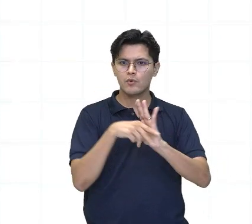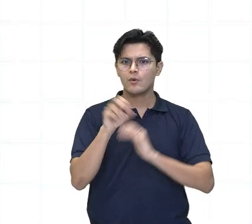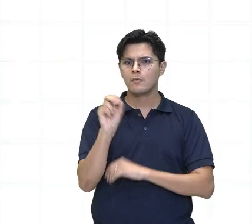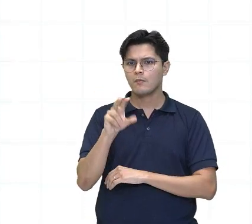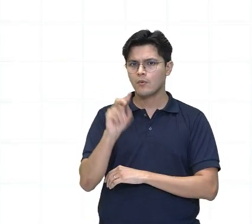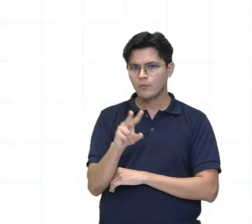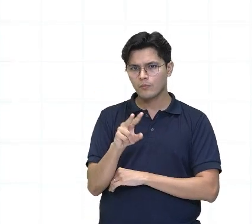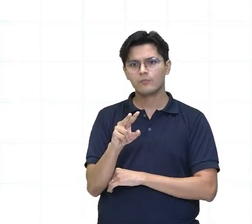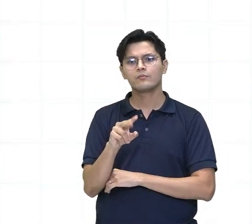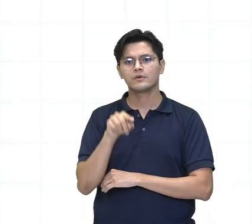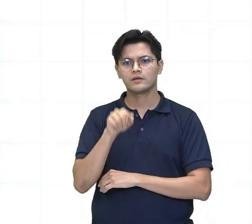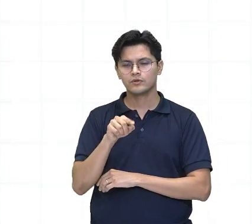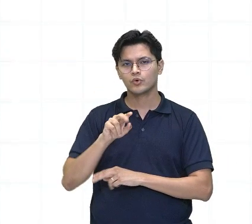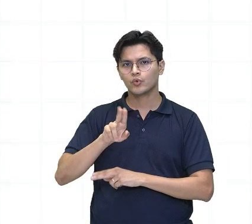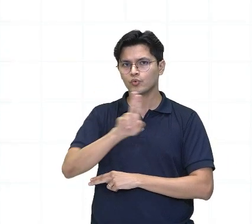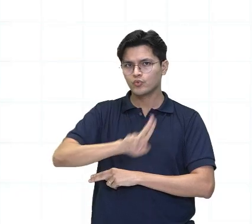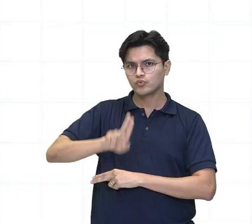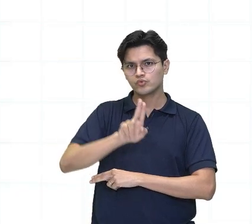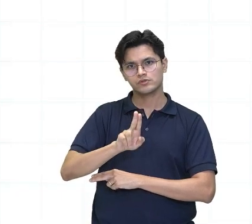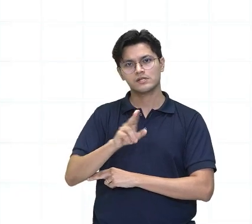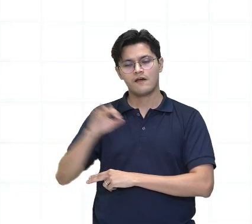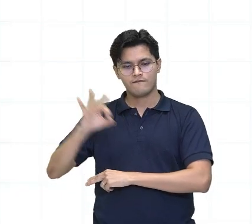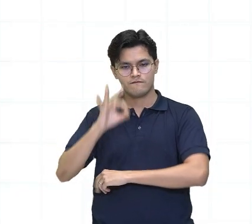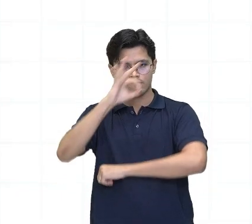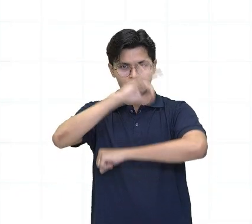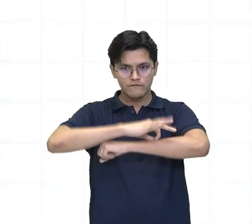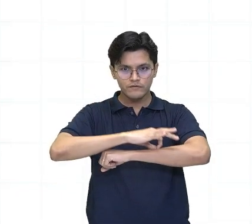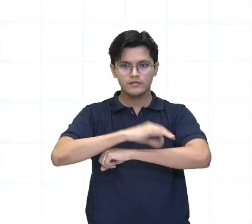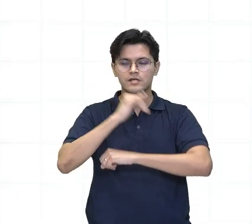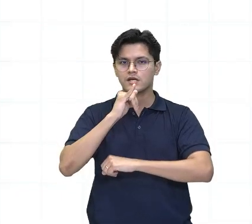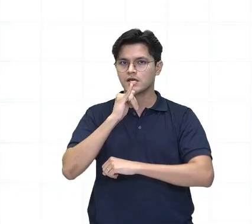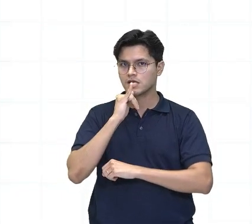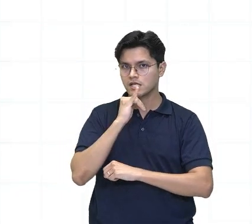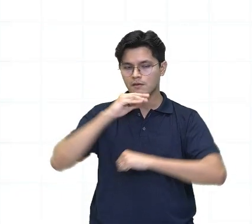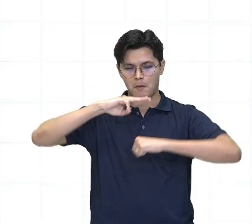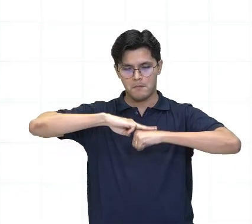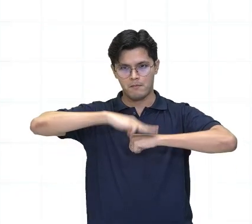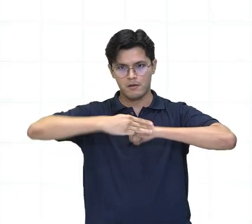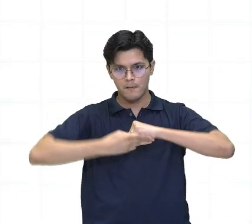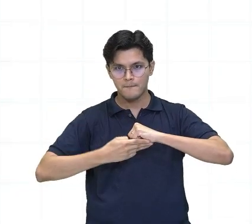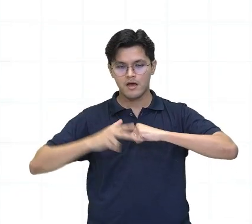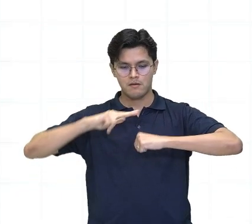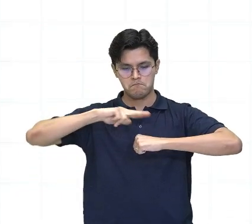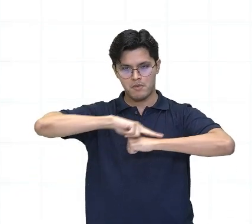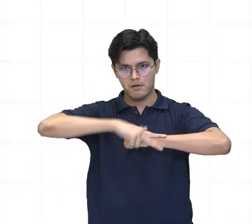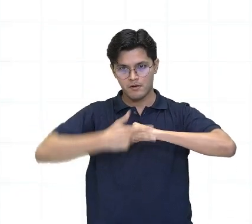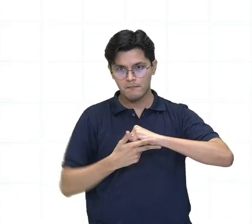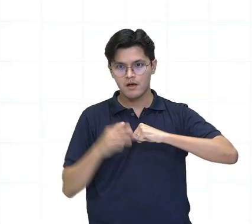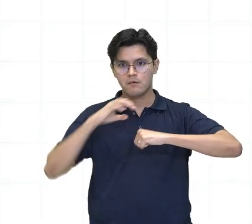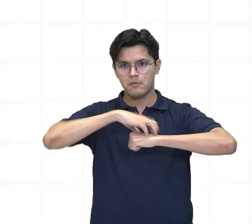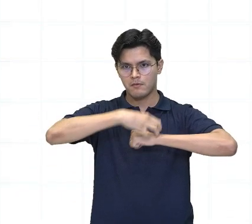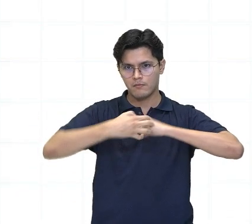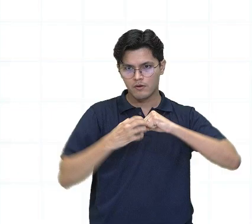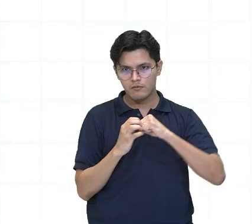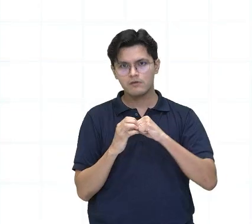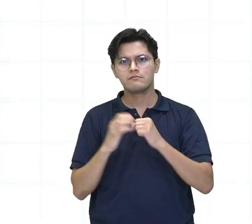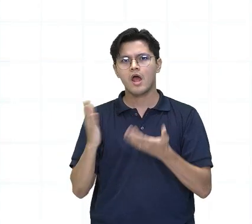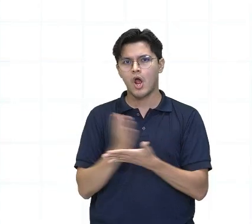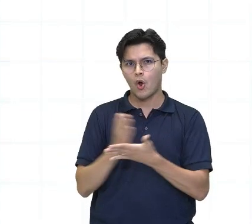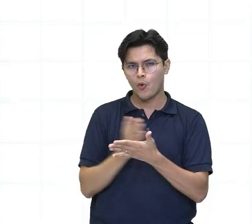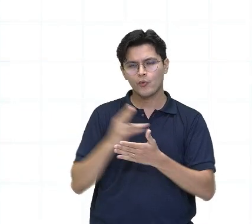principalmente por mosquitos, como dengue, zika e chikungunya, já adotadas em países da América